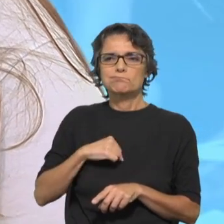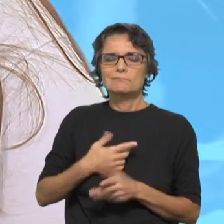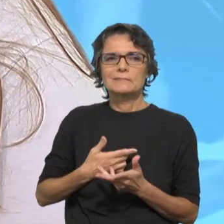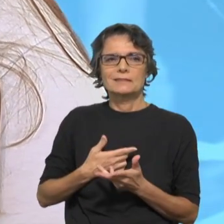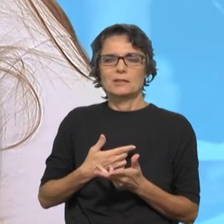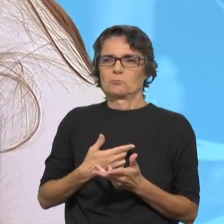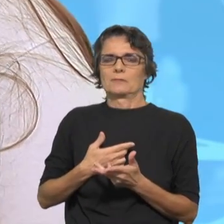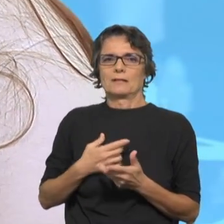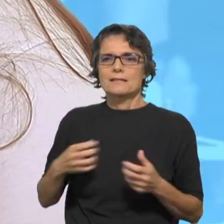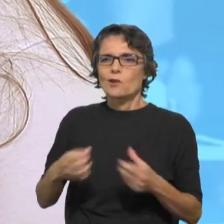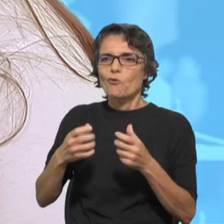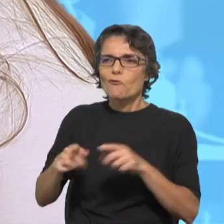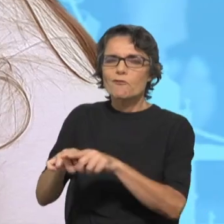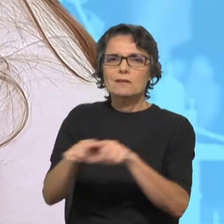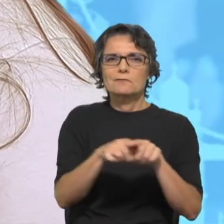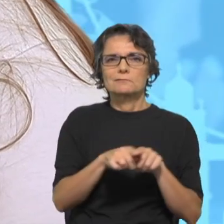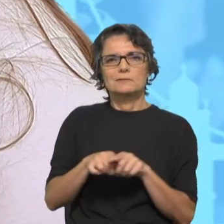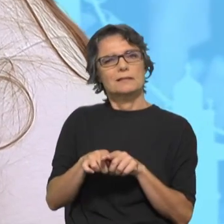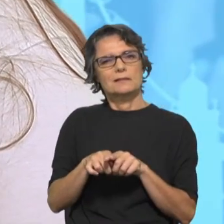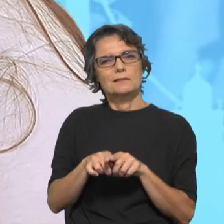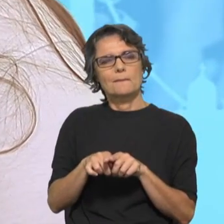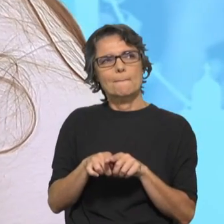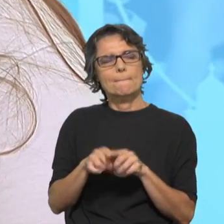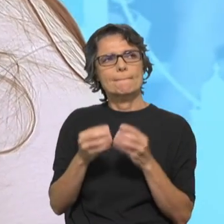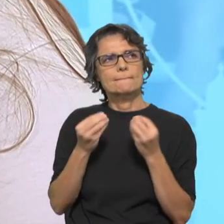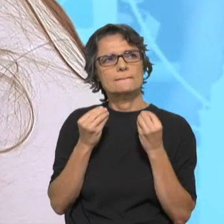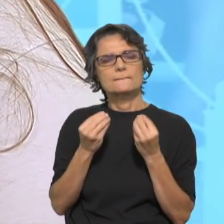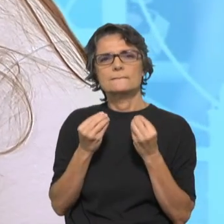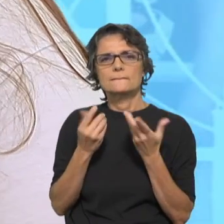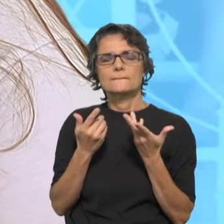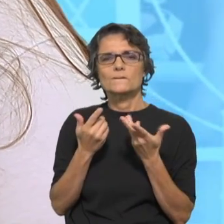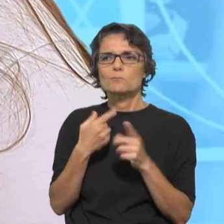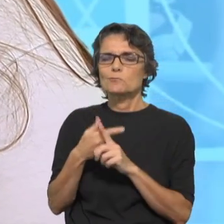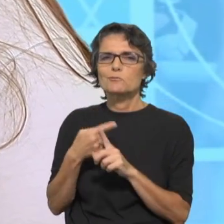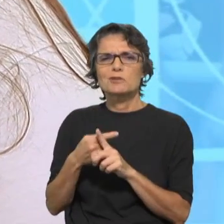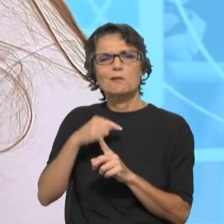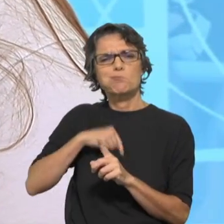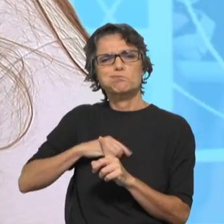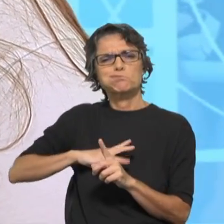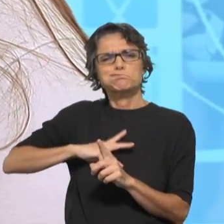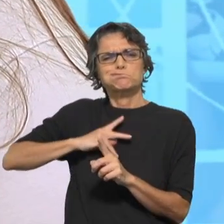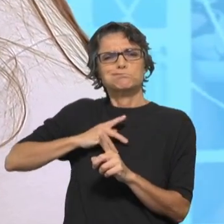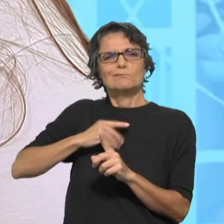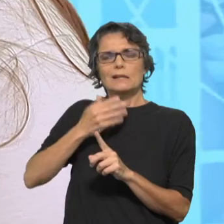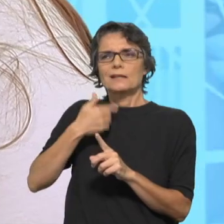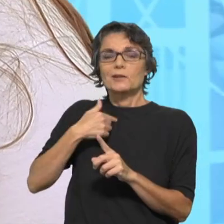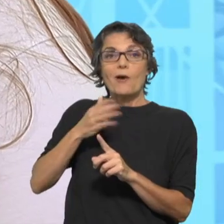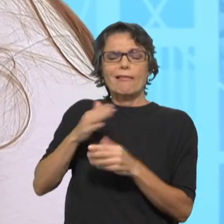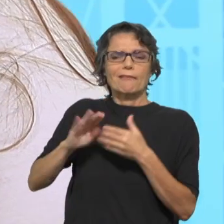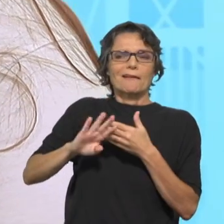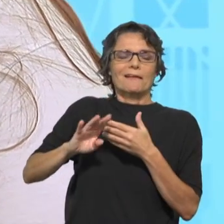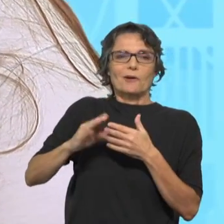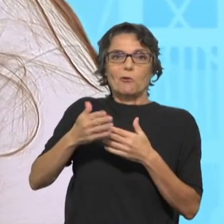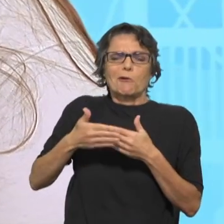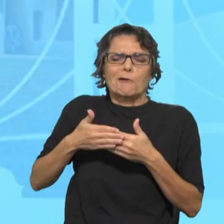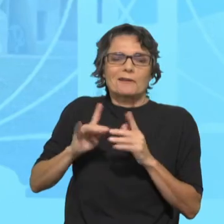fechada e o convívio, de facto, abriu muito à igreja e aos outros jovens e transformou completamente. Eu nunca mais parei